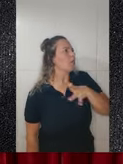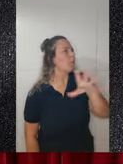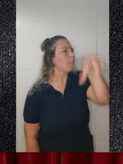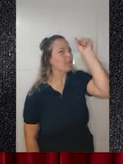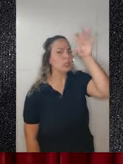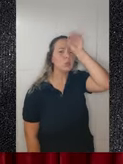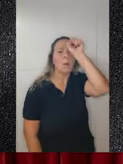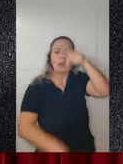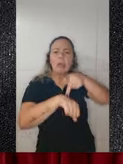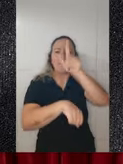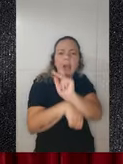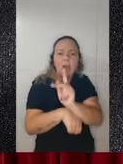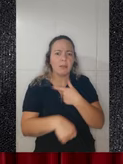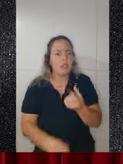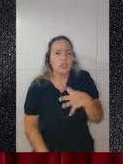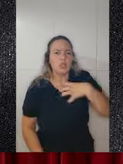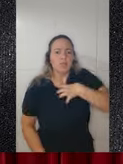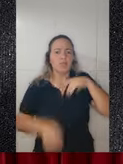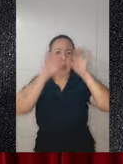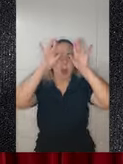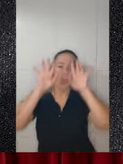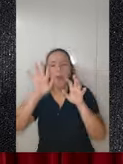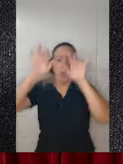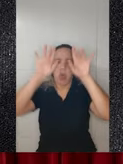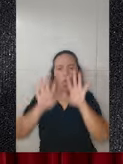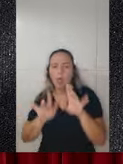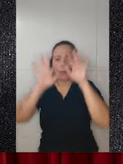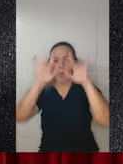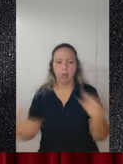dormia em prego, filha da puta. Só que só saiu...